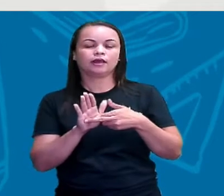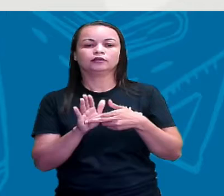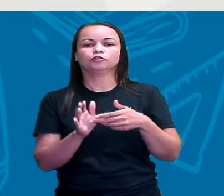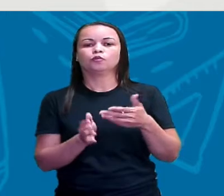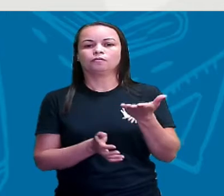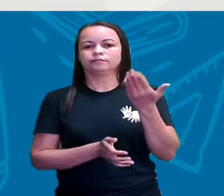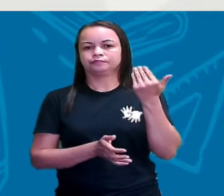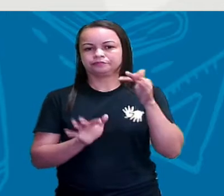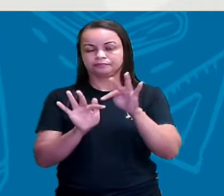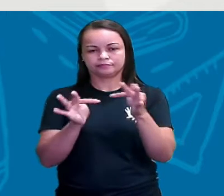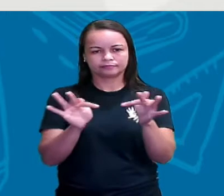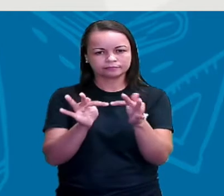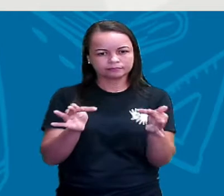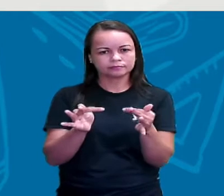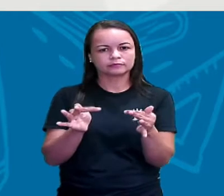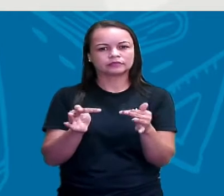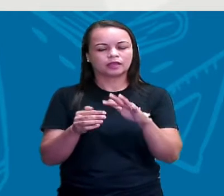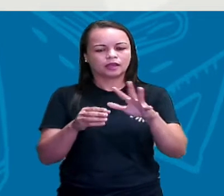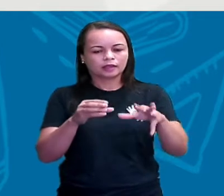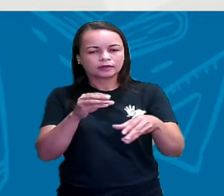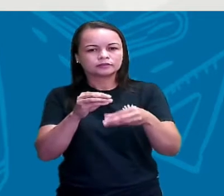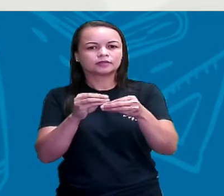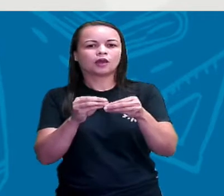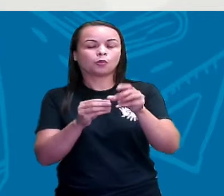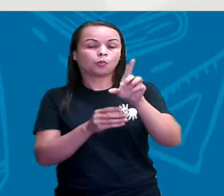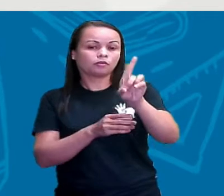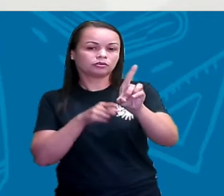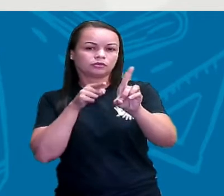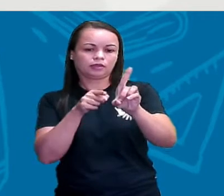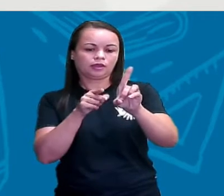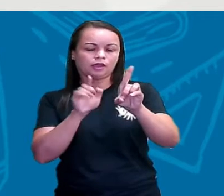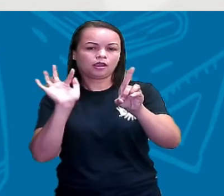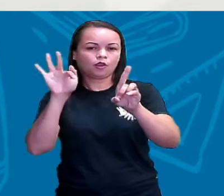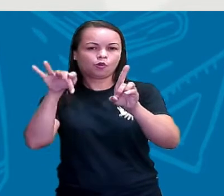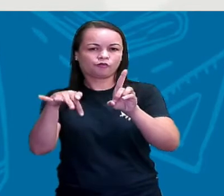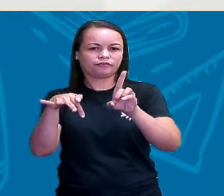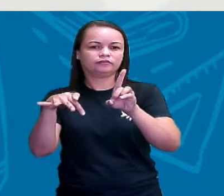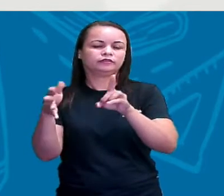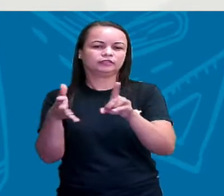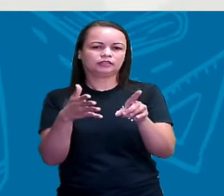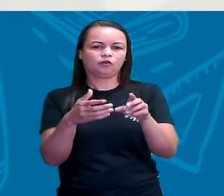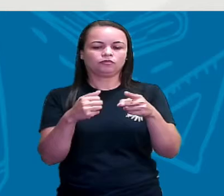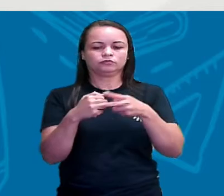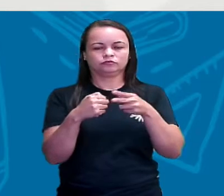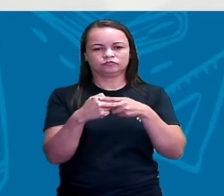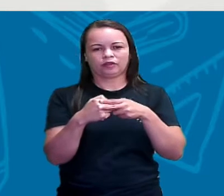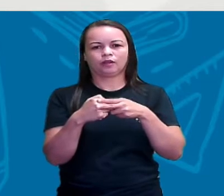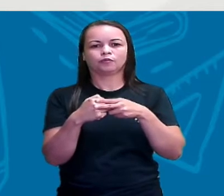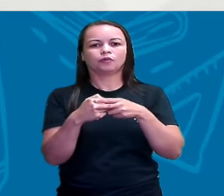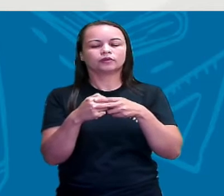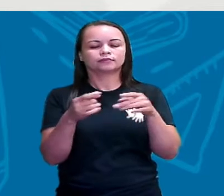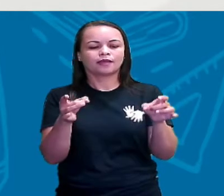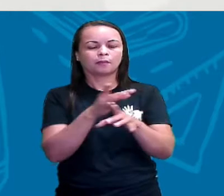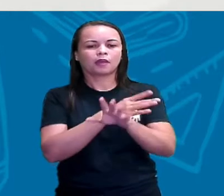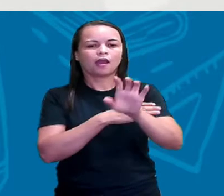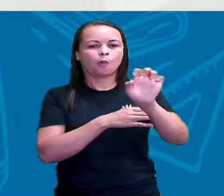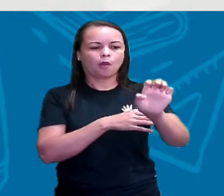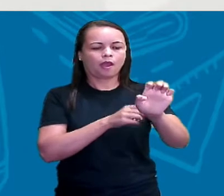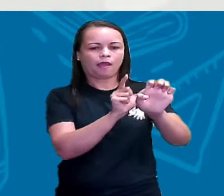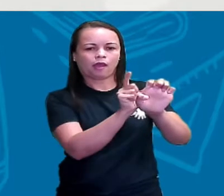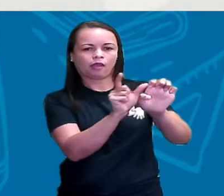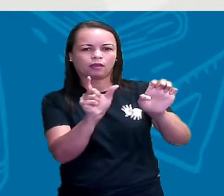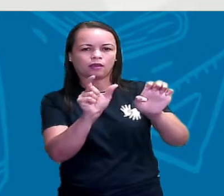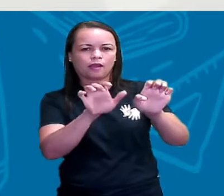é de acrescentar o D no final de verbos que terminem em E. Então, se o verbo foi